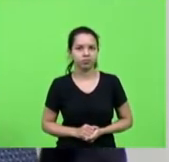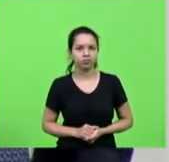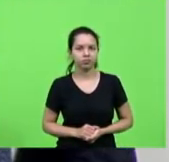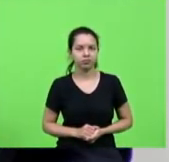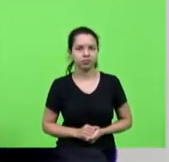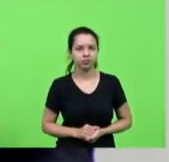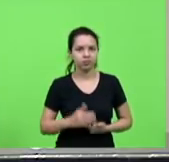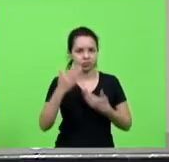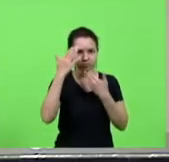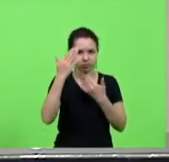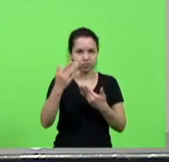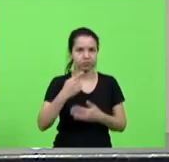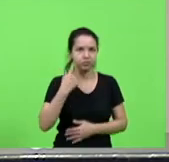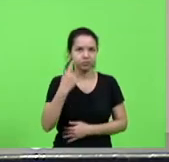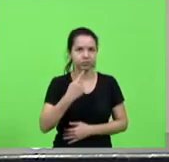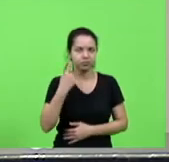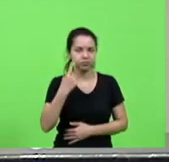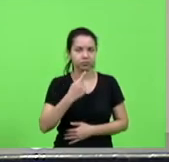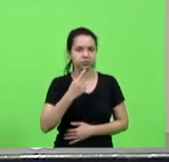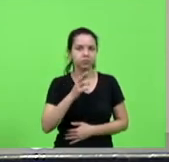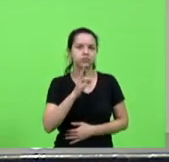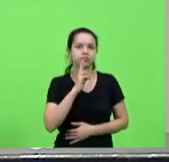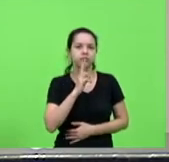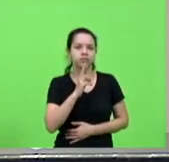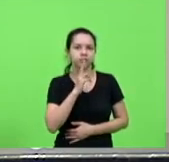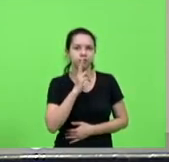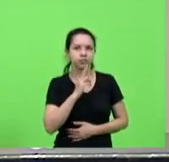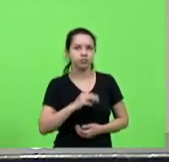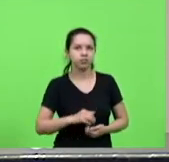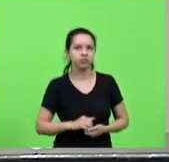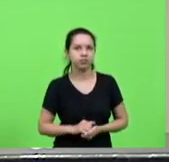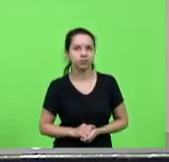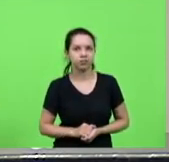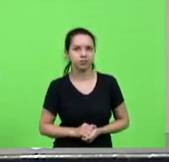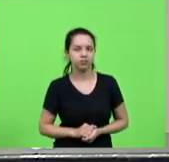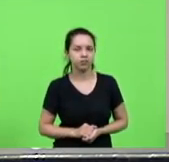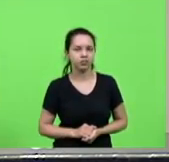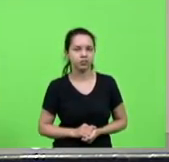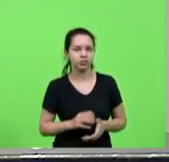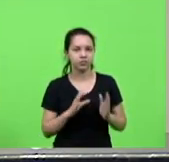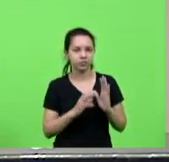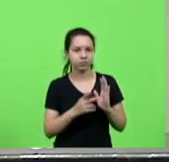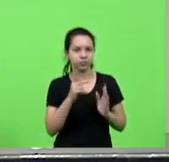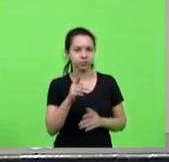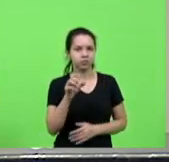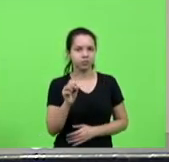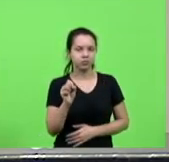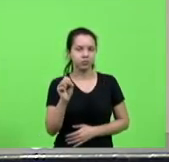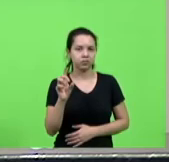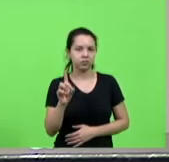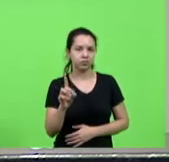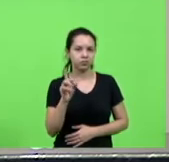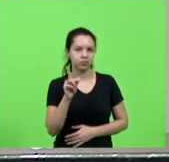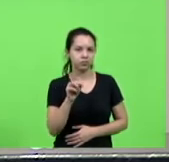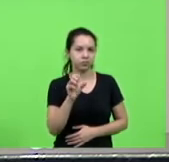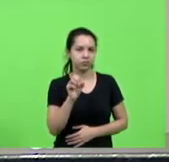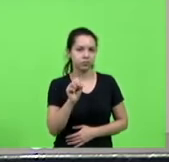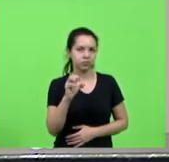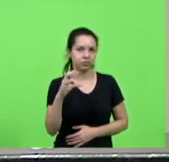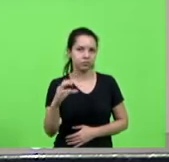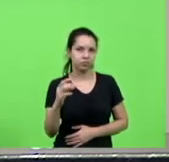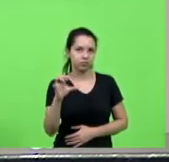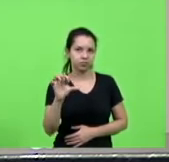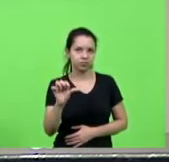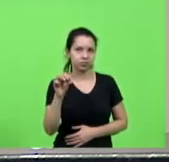Obrigado, deputado Rodrigo Minotto. Bloco PSD, PSC, por 9 minutos.